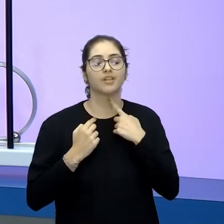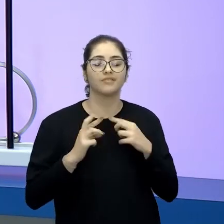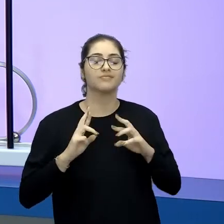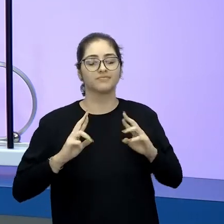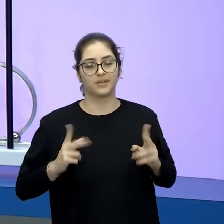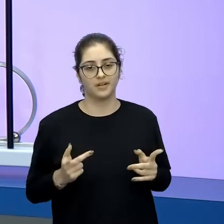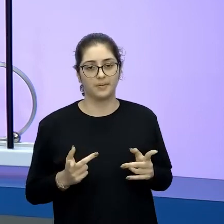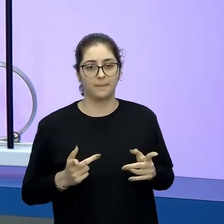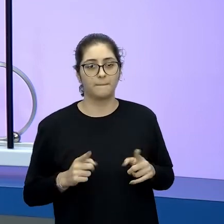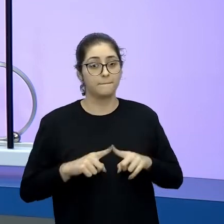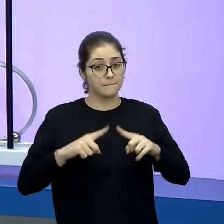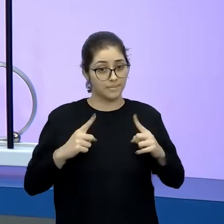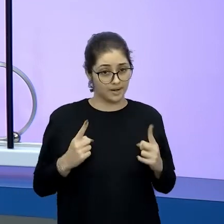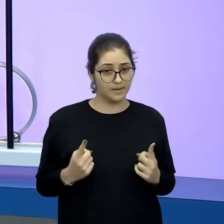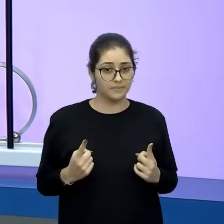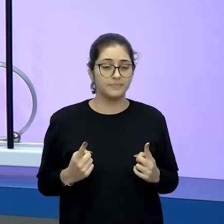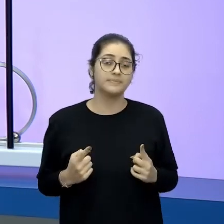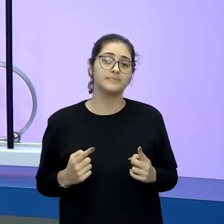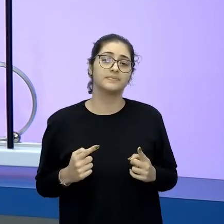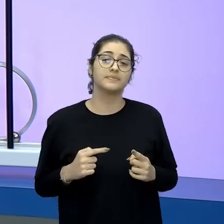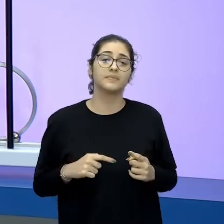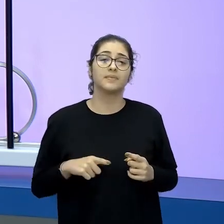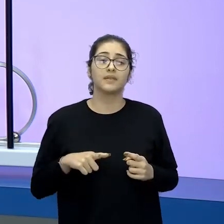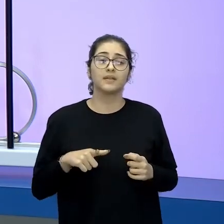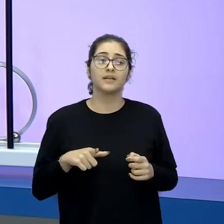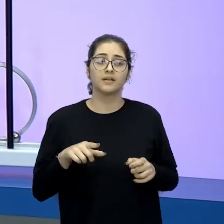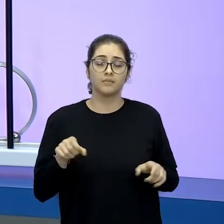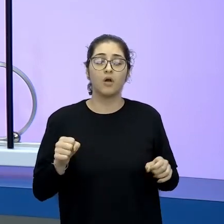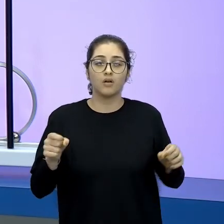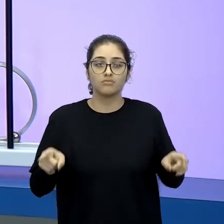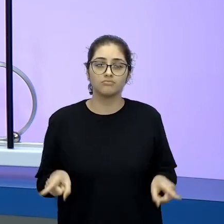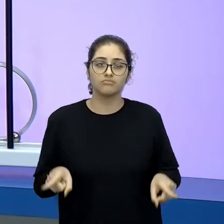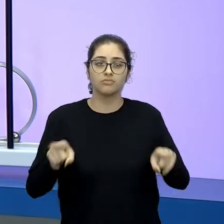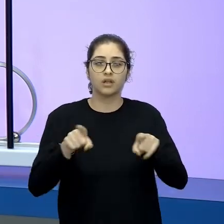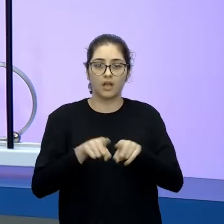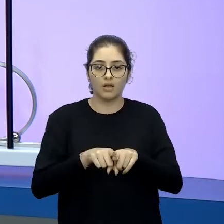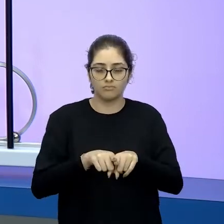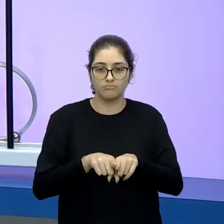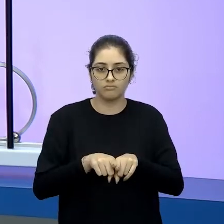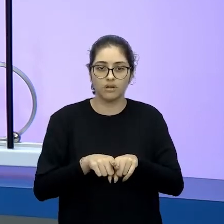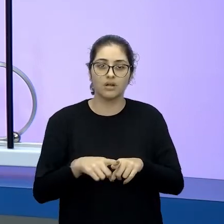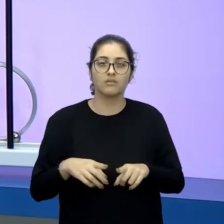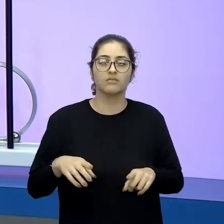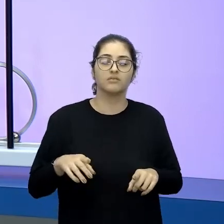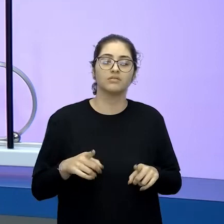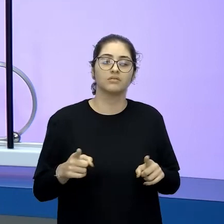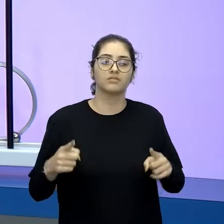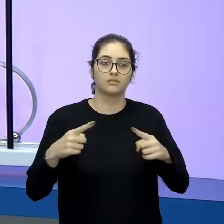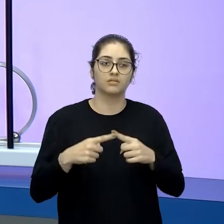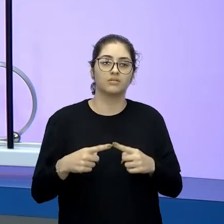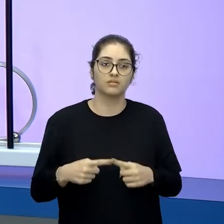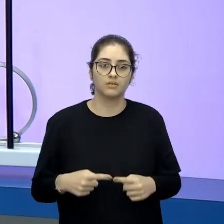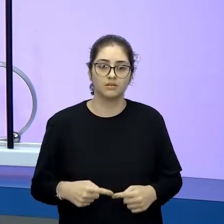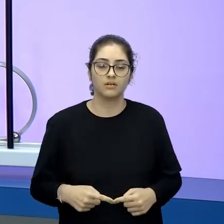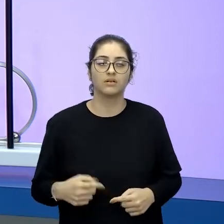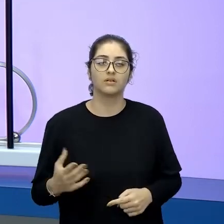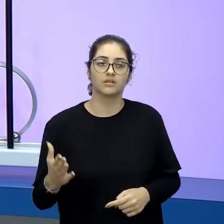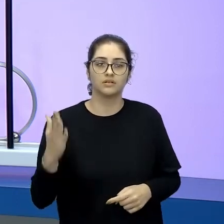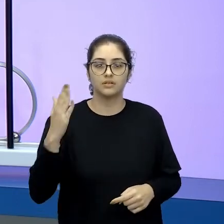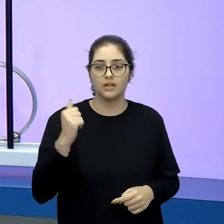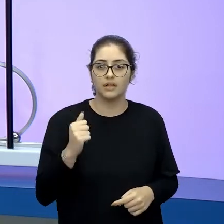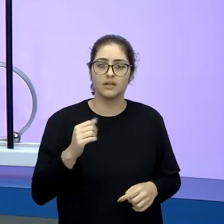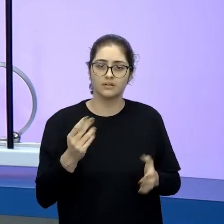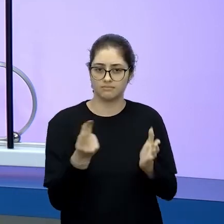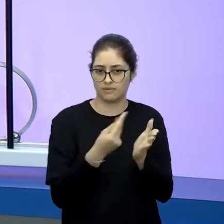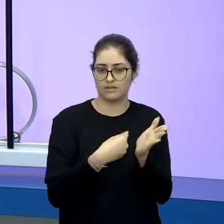diferentes. Porém, né, a gente tem a possibilidade de alinhar também os projetos de vida. Vamos supor, eu sei desenhar, eu sei fazer um